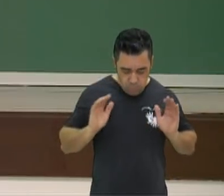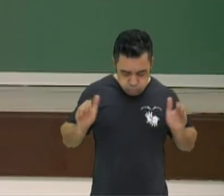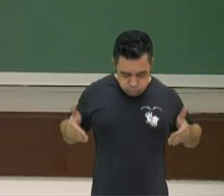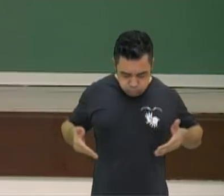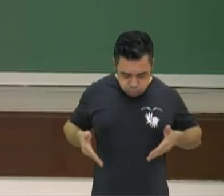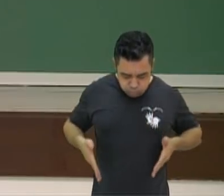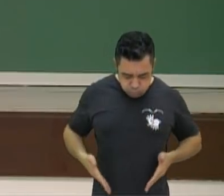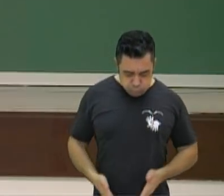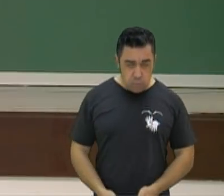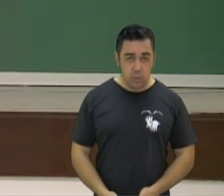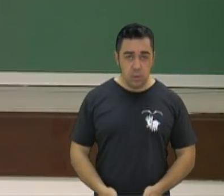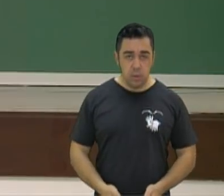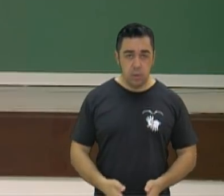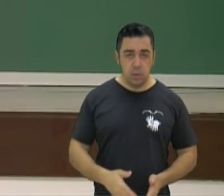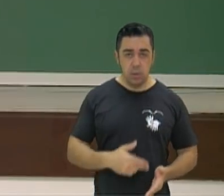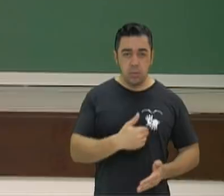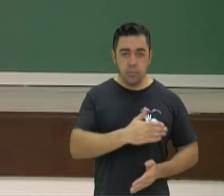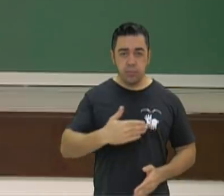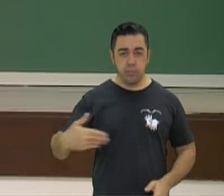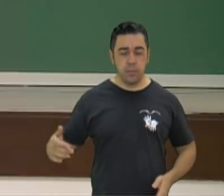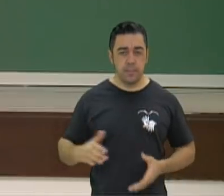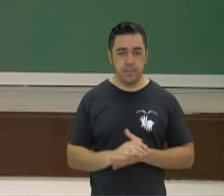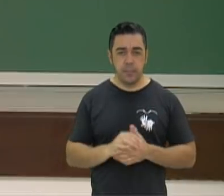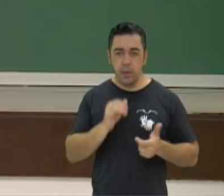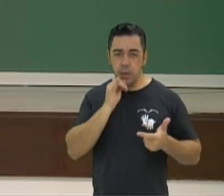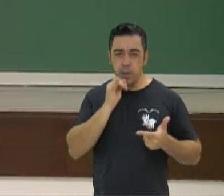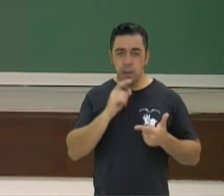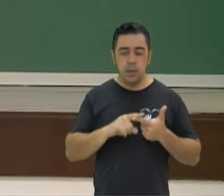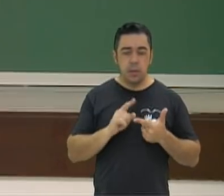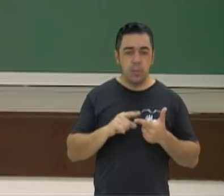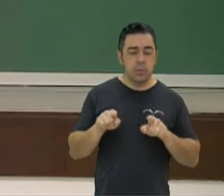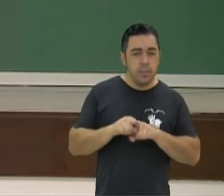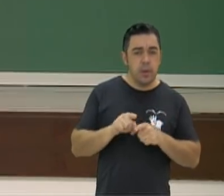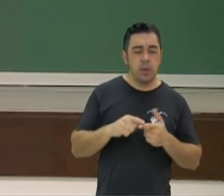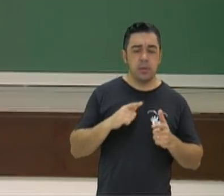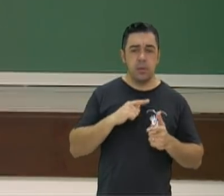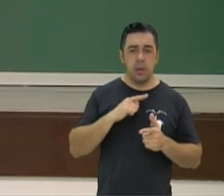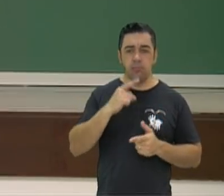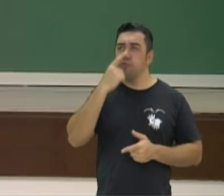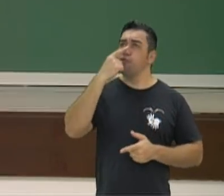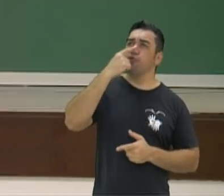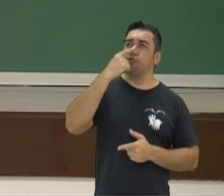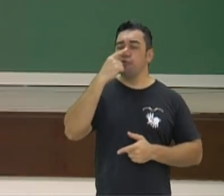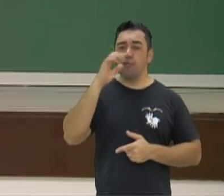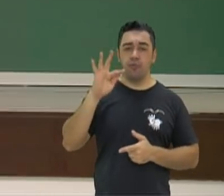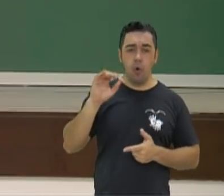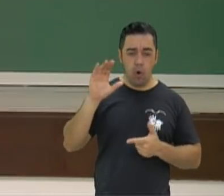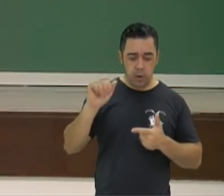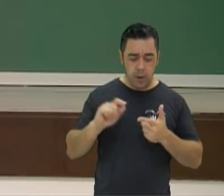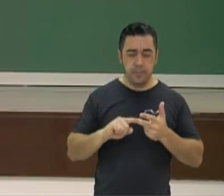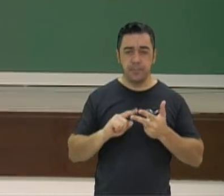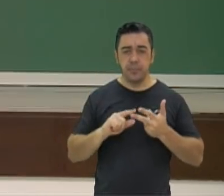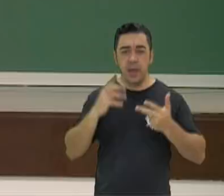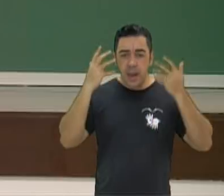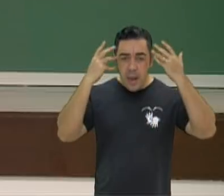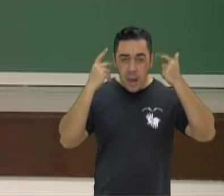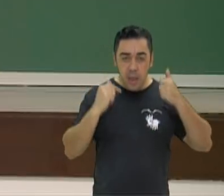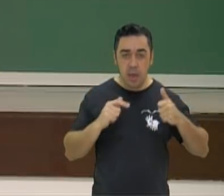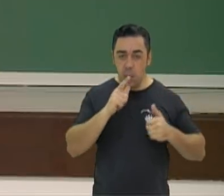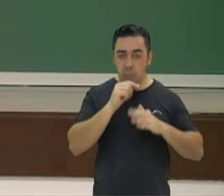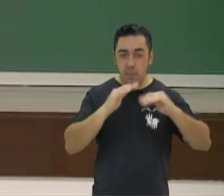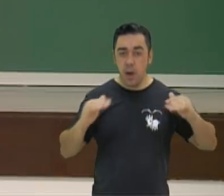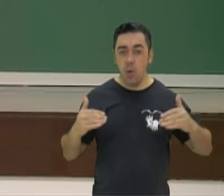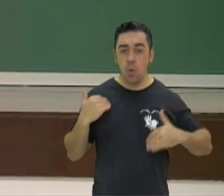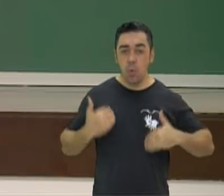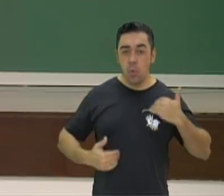fininho na ponta de volta. Se você pegar um leão marinho, uma foca, quando eles estão nadando, todos eles vão ter esse formato corporal, que é um